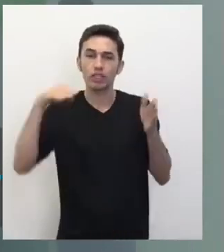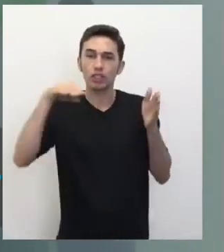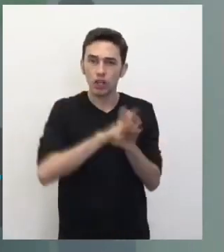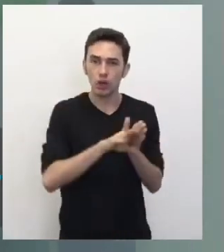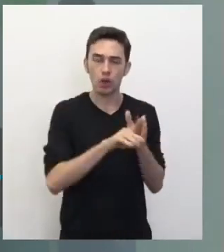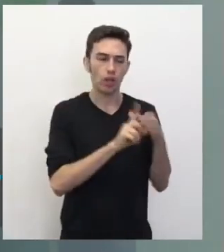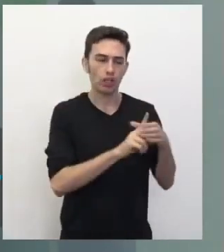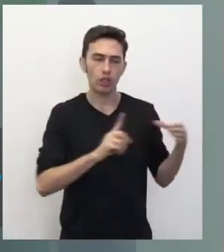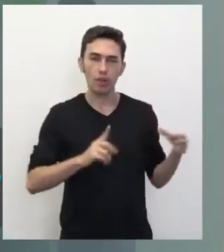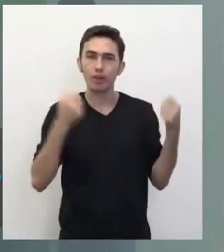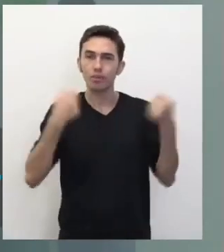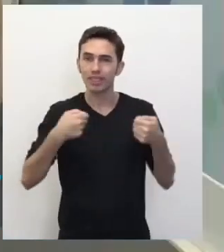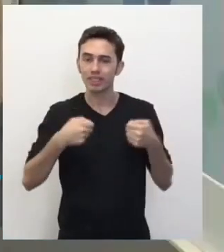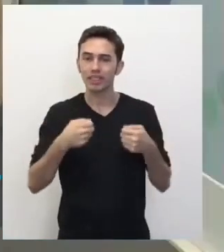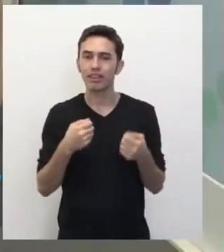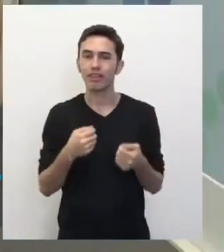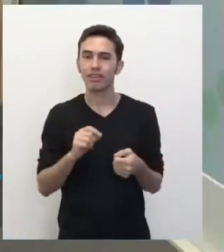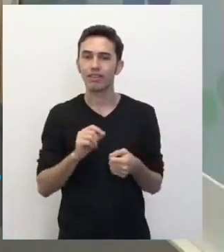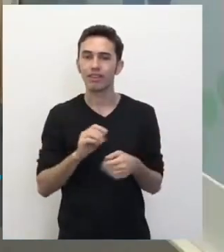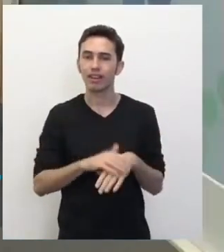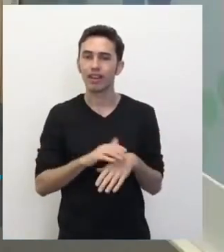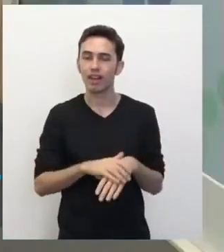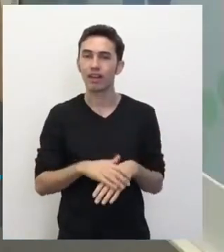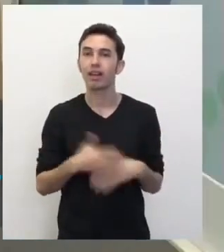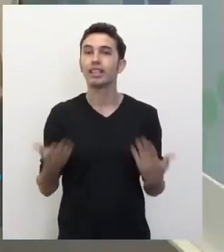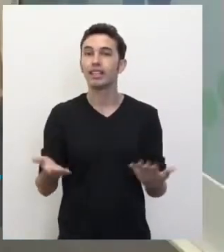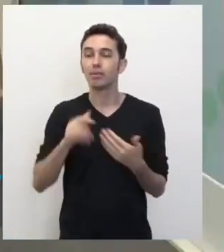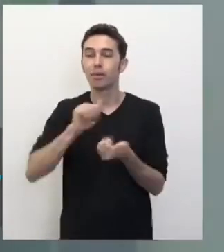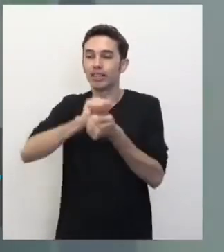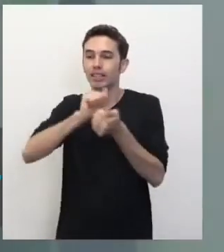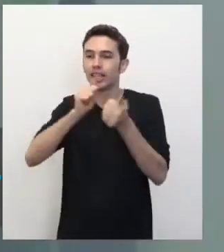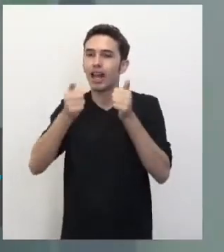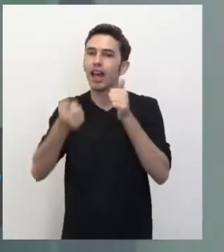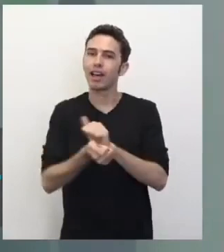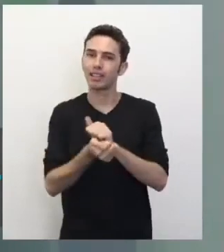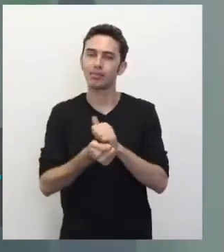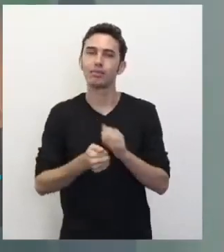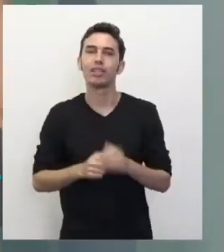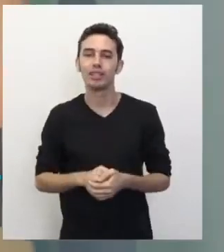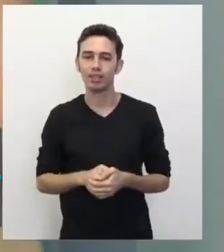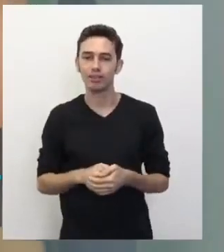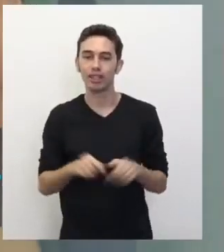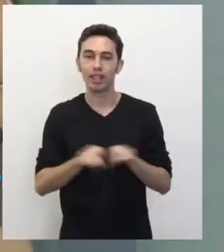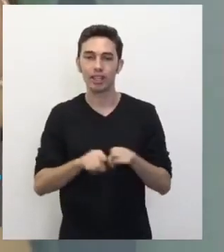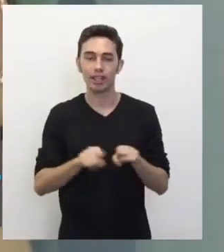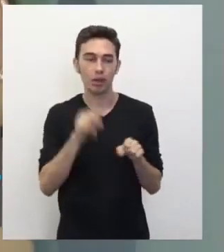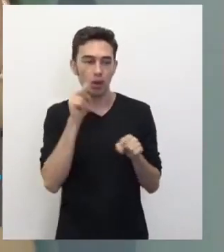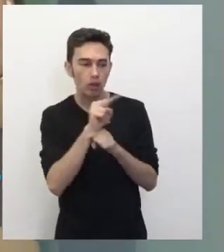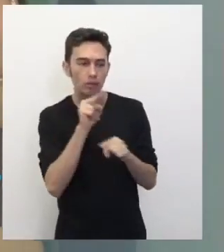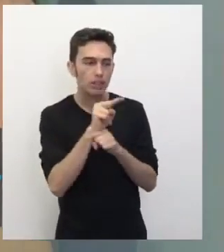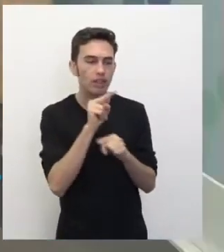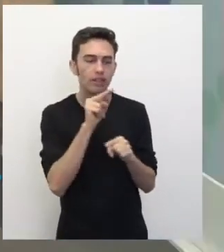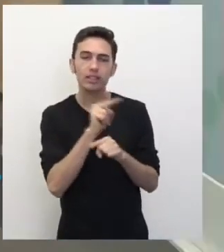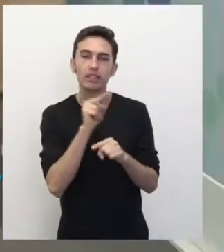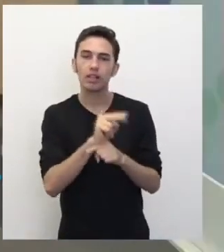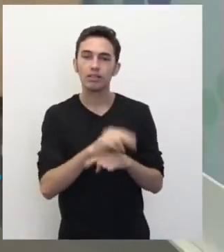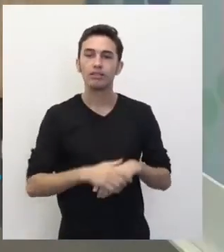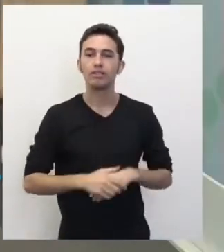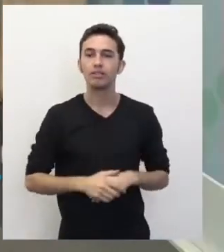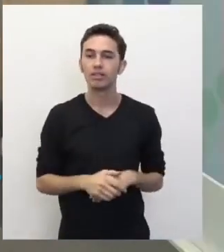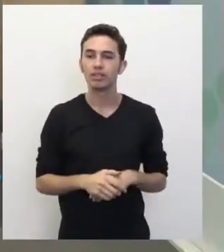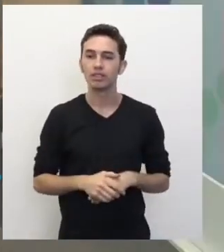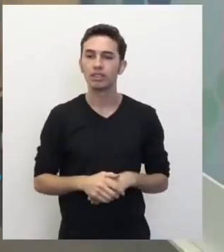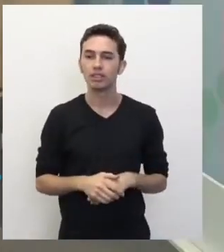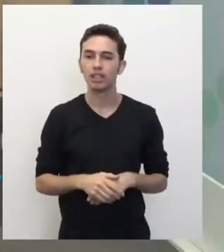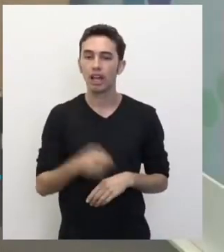elas estão em... Para se adaptarem, é isso? Isso, adaptação e observação. Então, aqui, ó, só pra